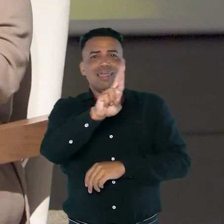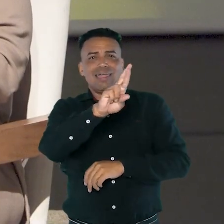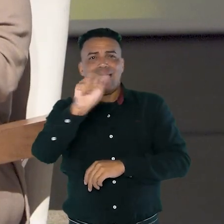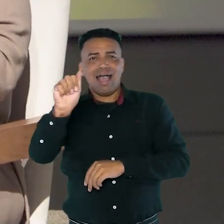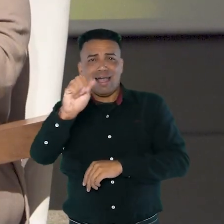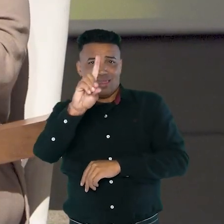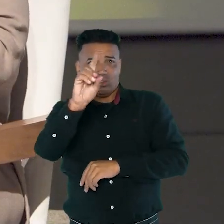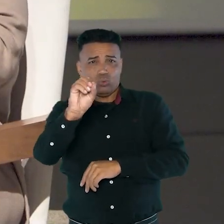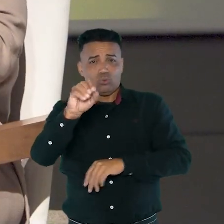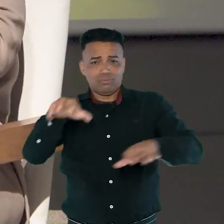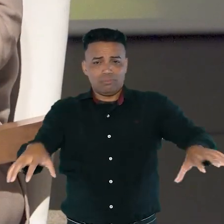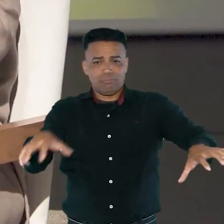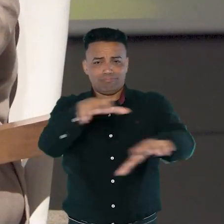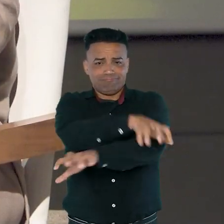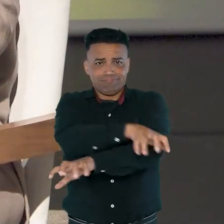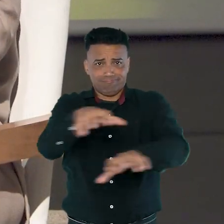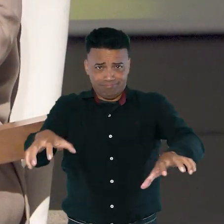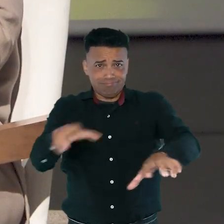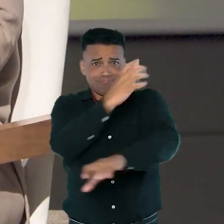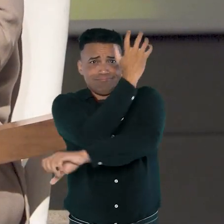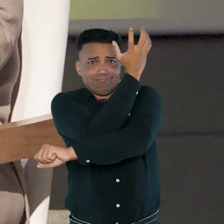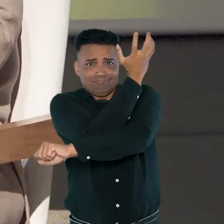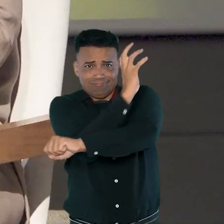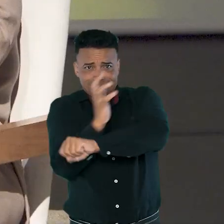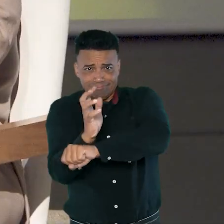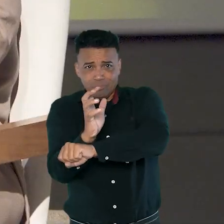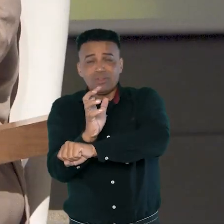E o território,